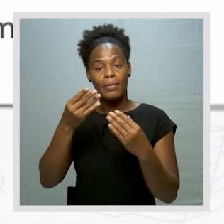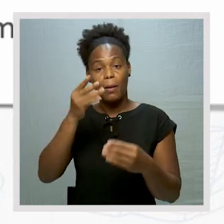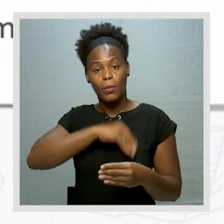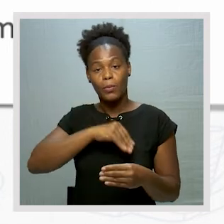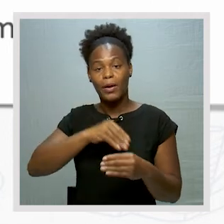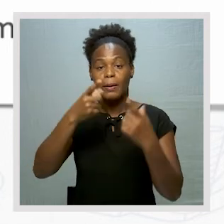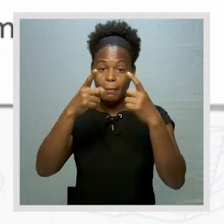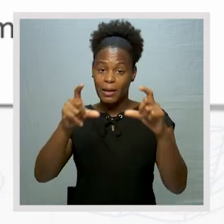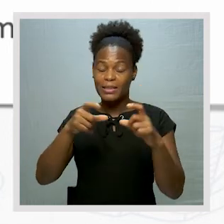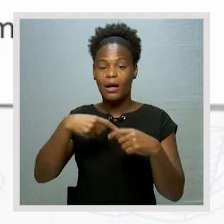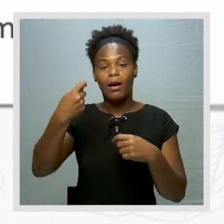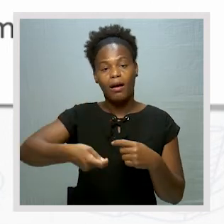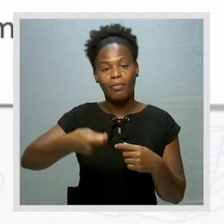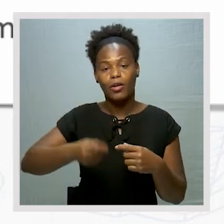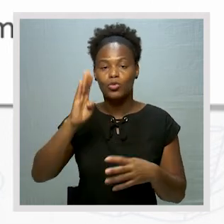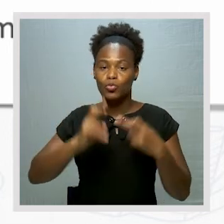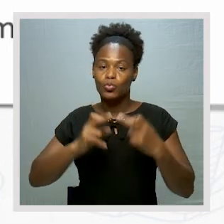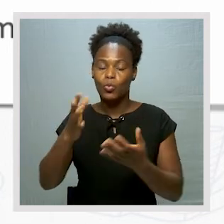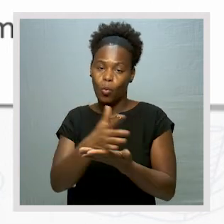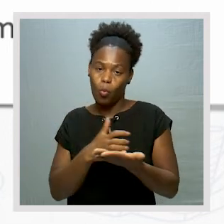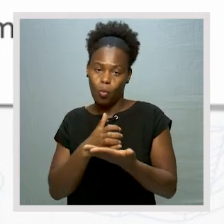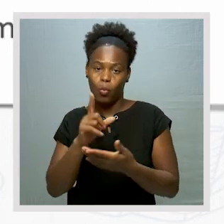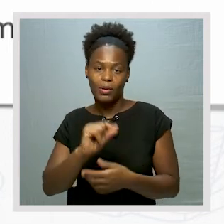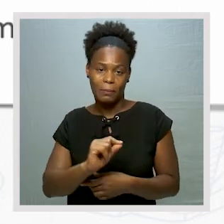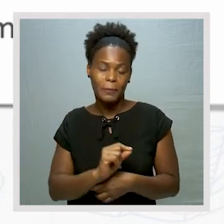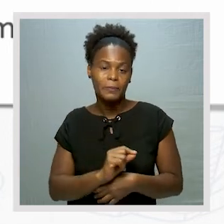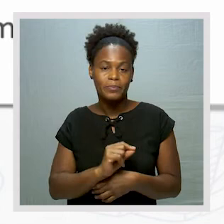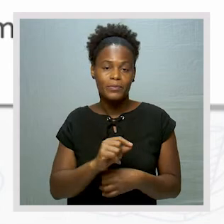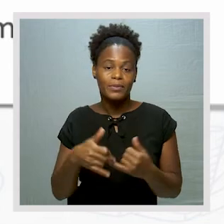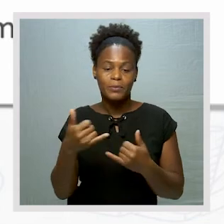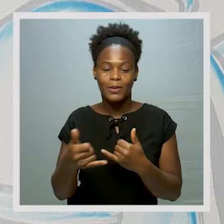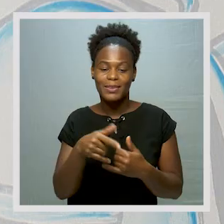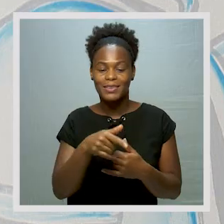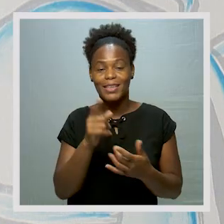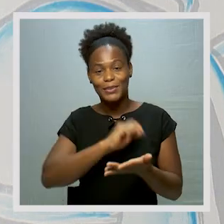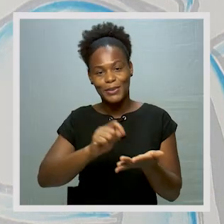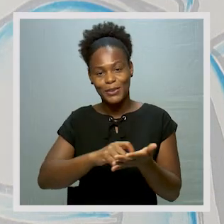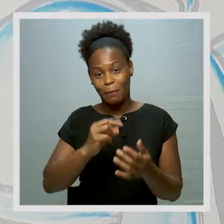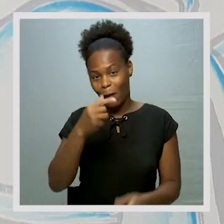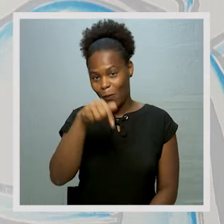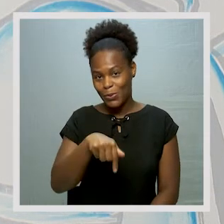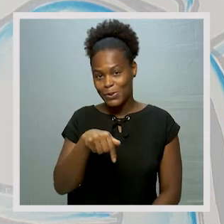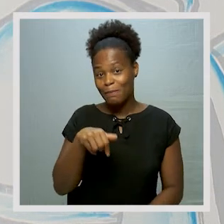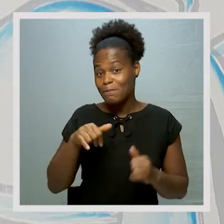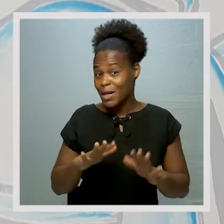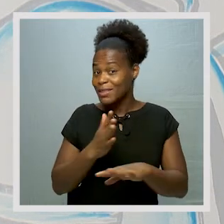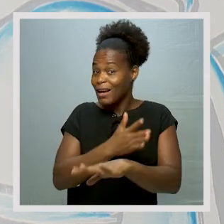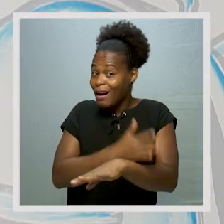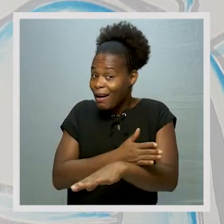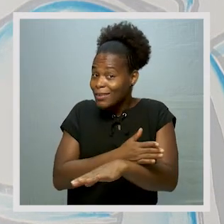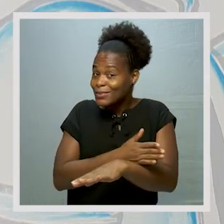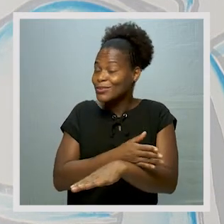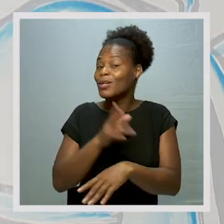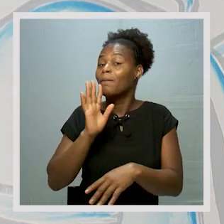é rendas, juros e lucros. Posto isto, são esses os exercícios para hoje, mas antes